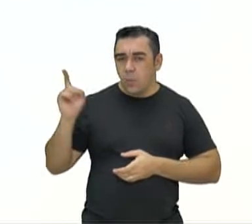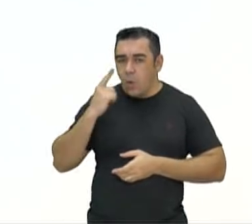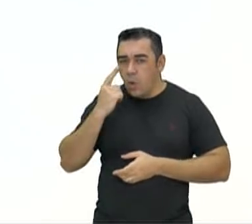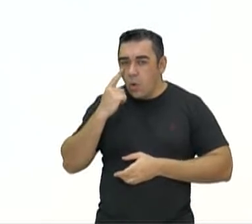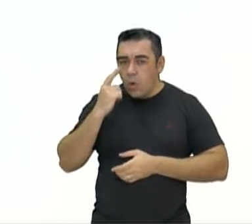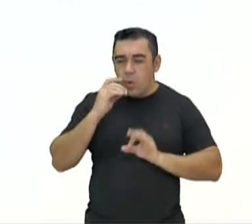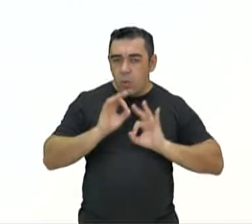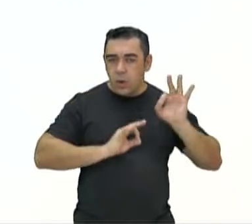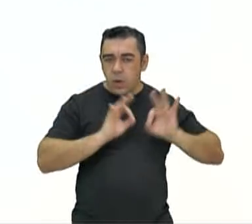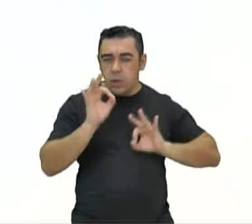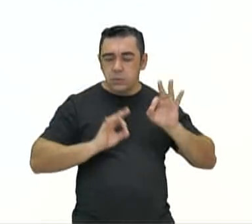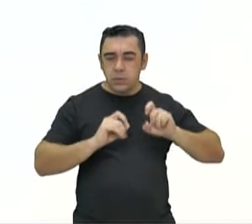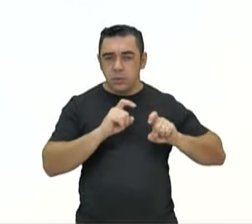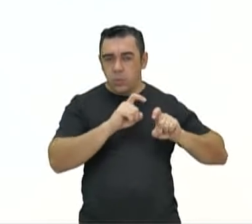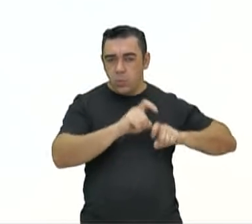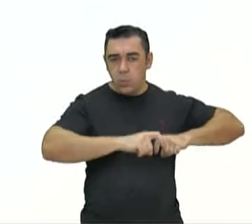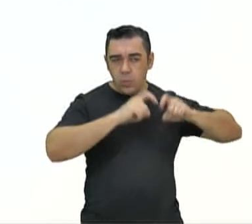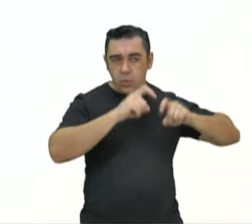organizou em